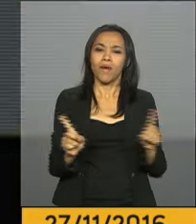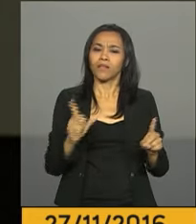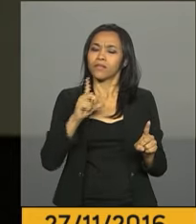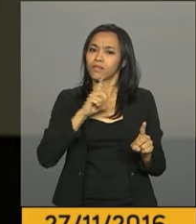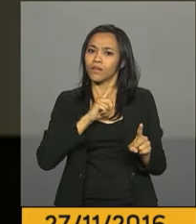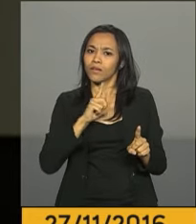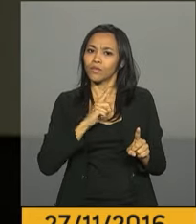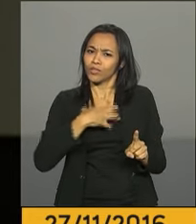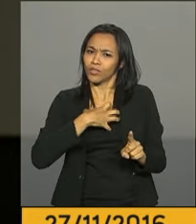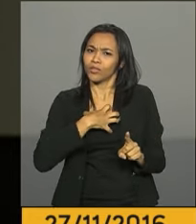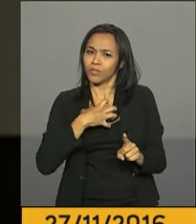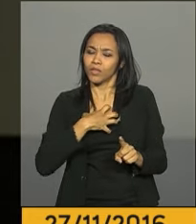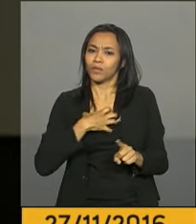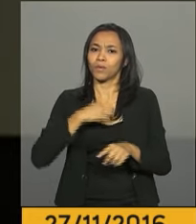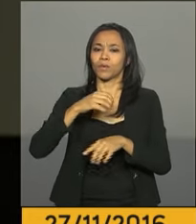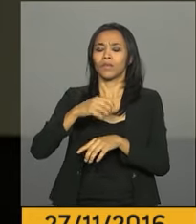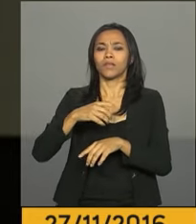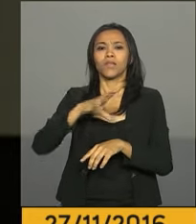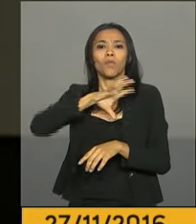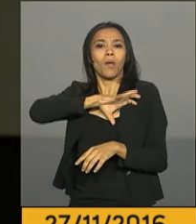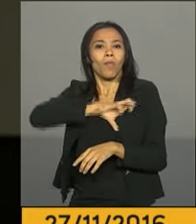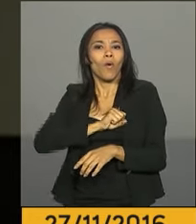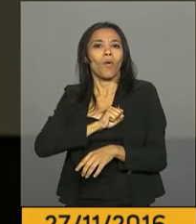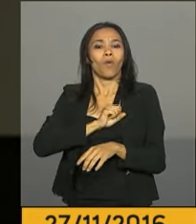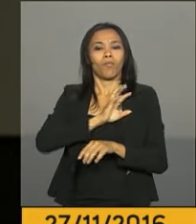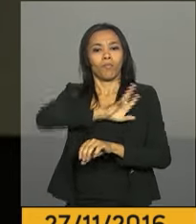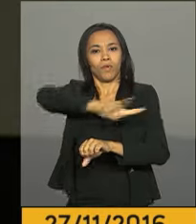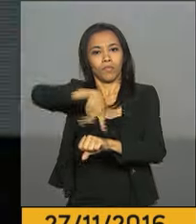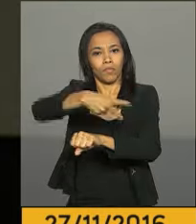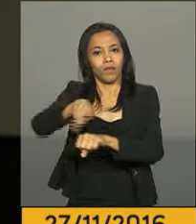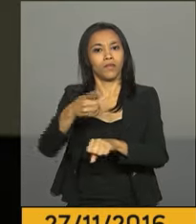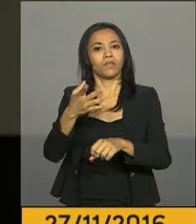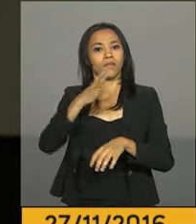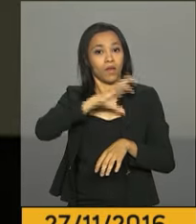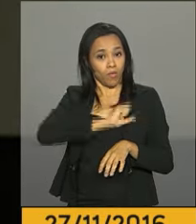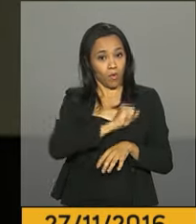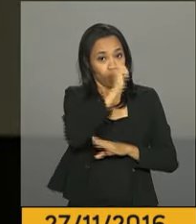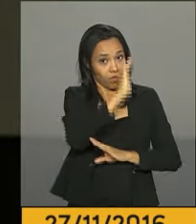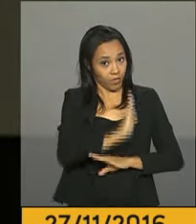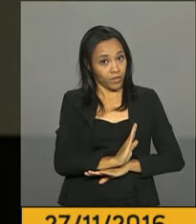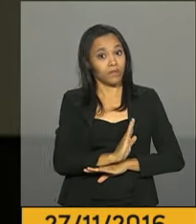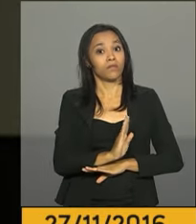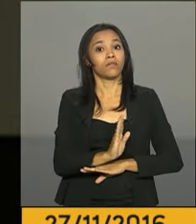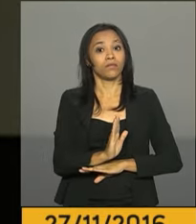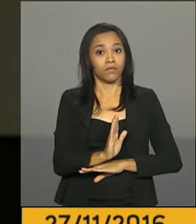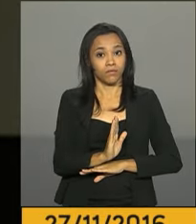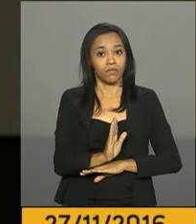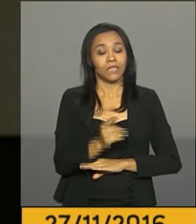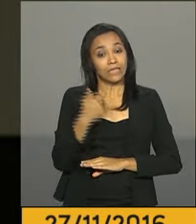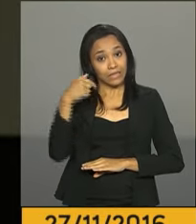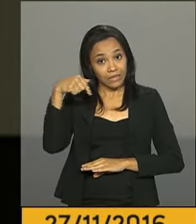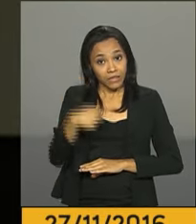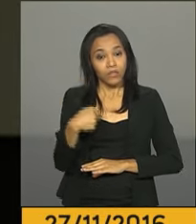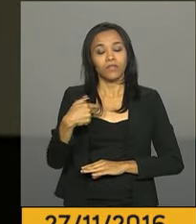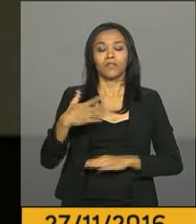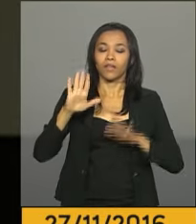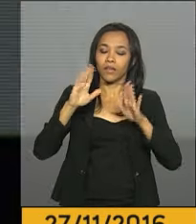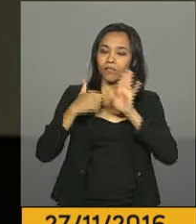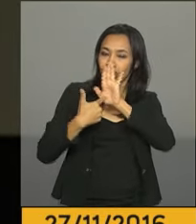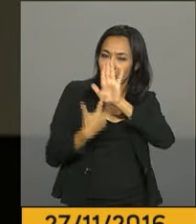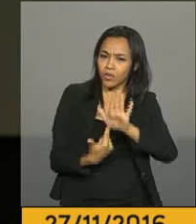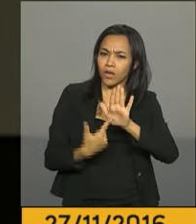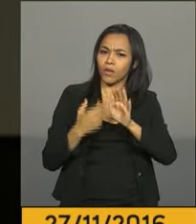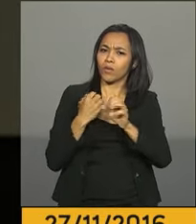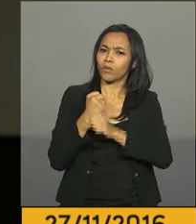acendrado amor pela pátria, amor pelo Brasil, e isto tem sido revelado ao longo do